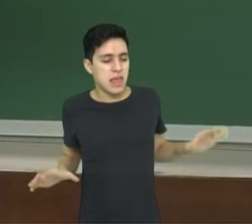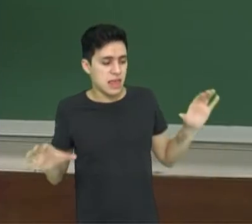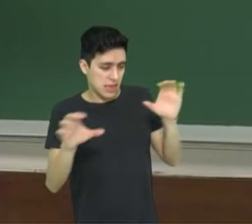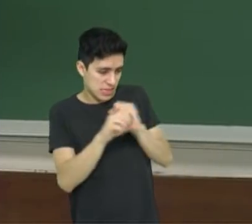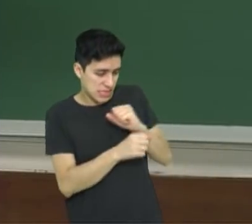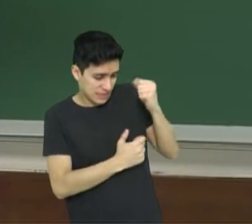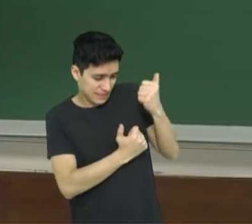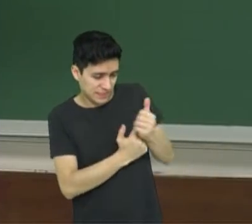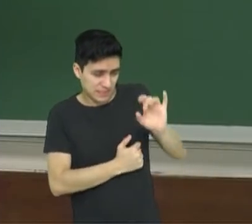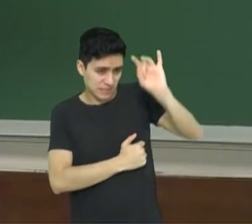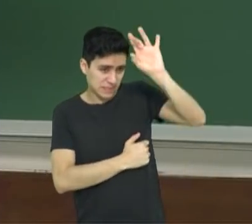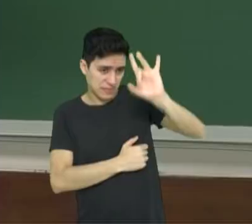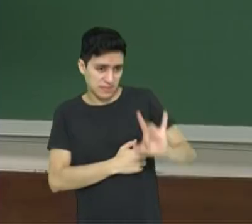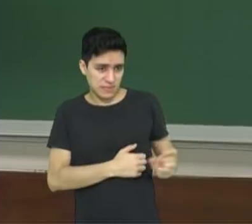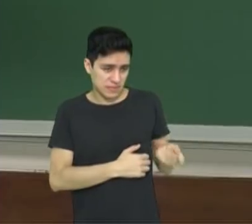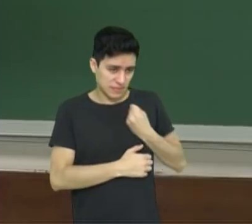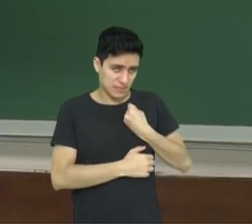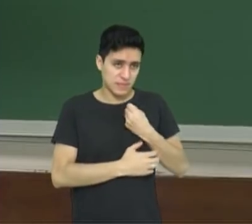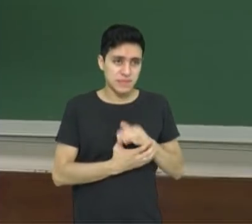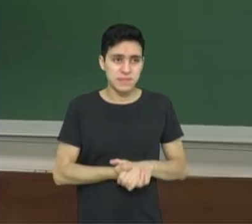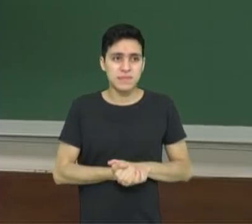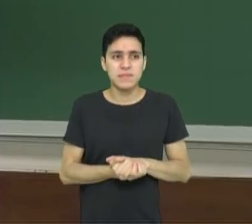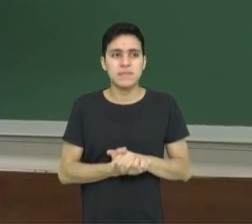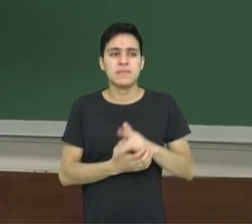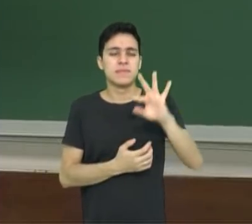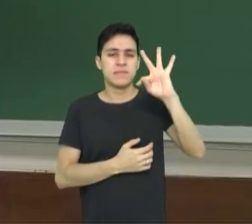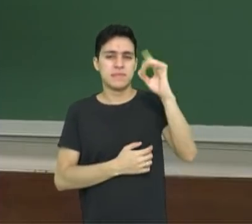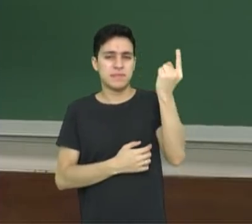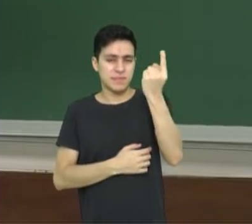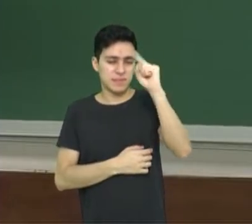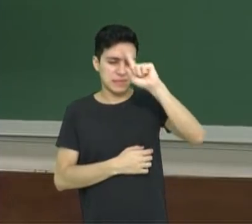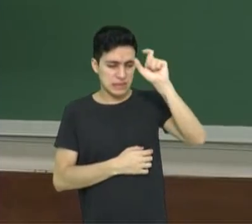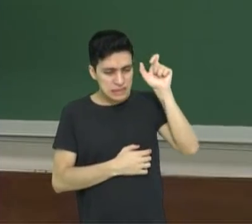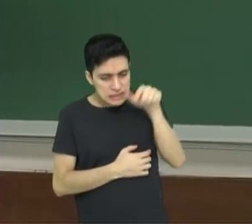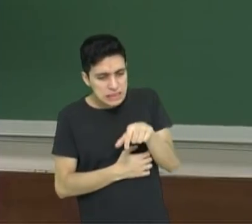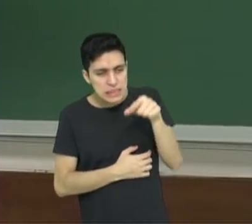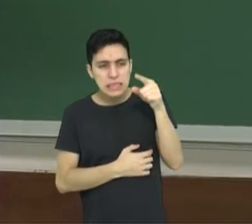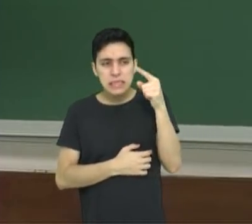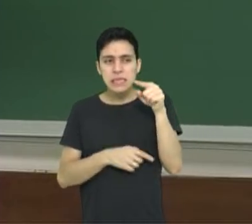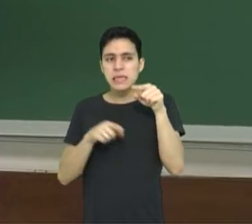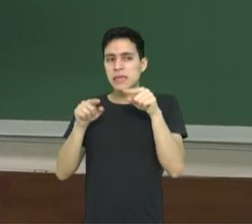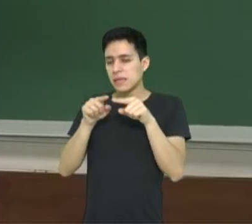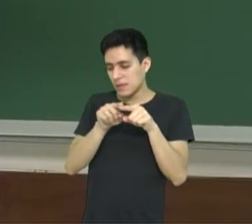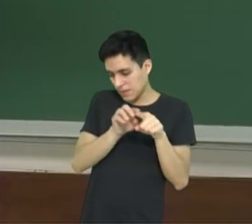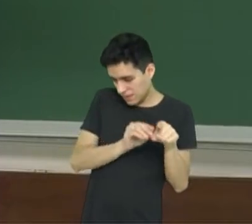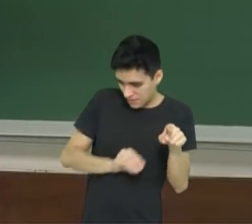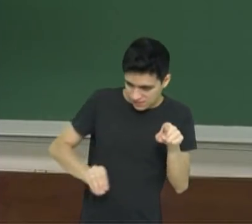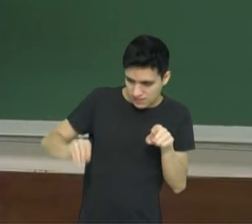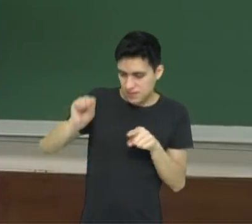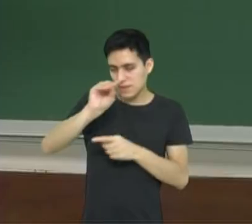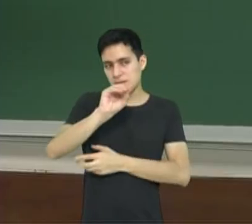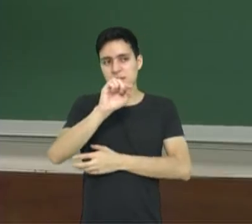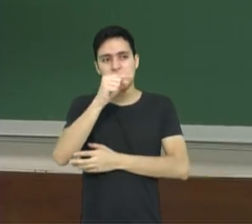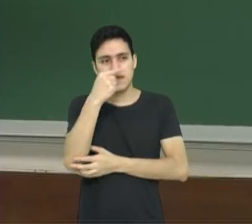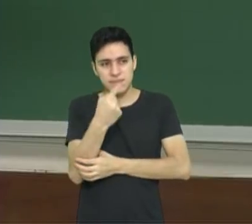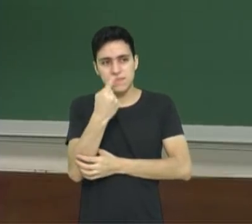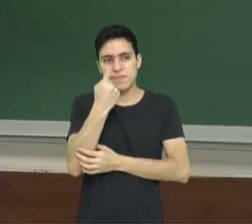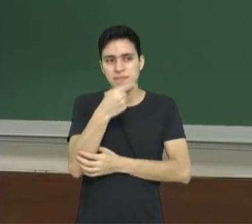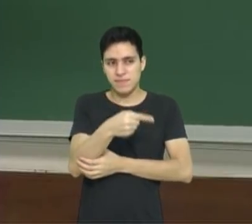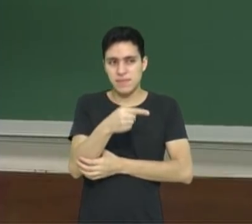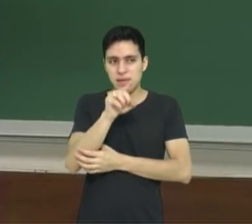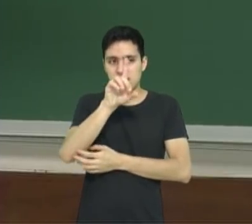substituindo cada número no seu lugar. Então, T é a primeira incógnita. Então, T tem que ser a primeira posição aqui, ó. Menos